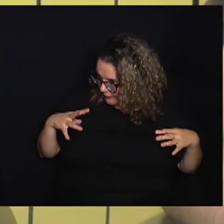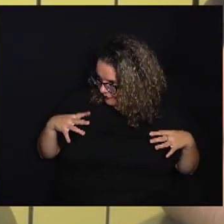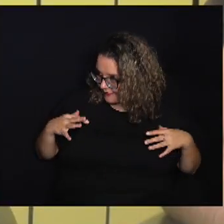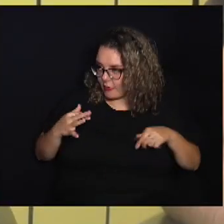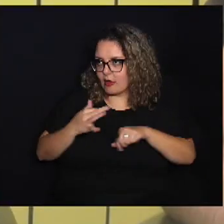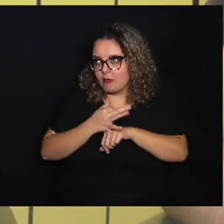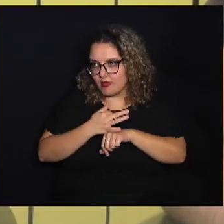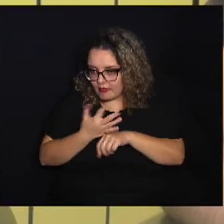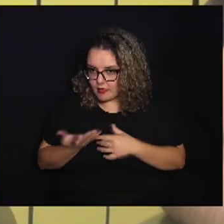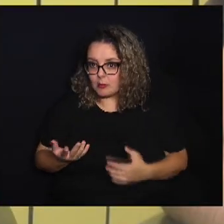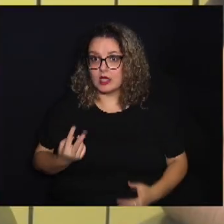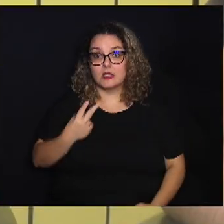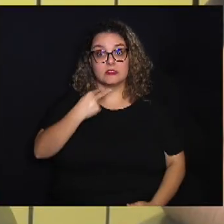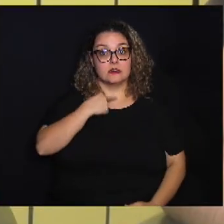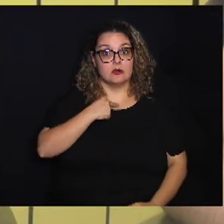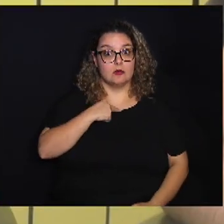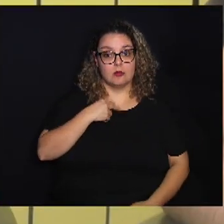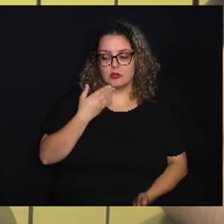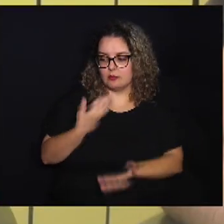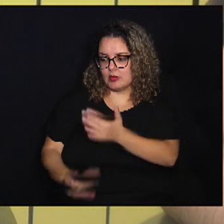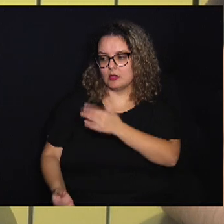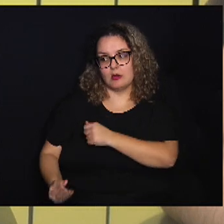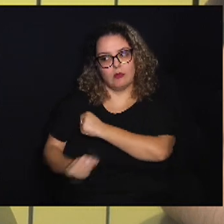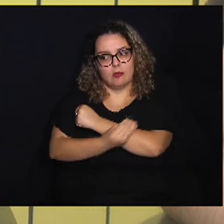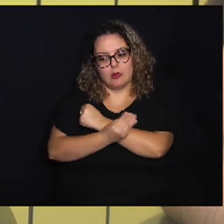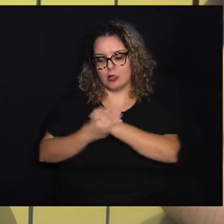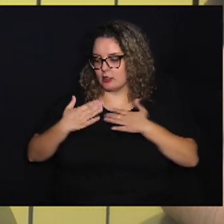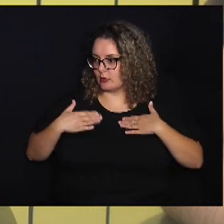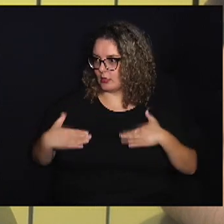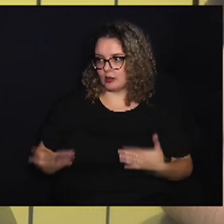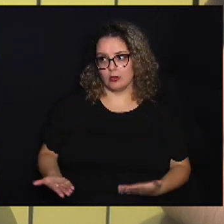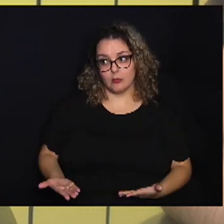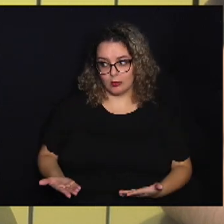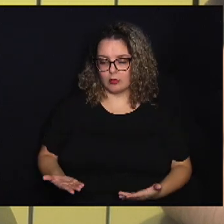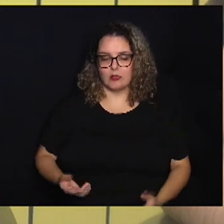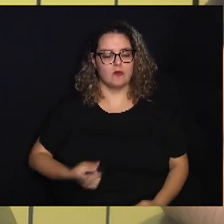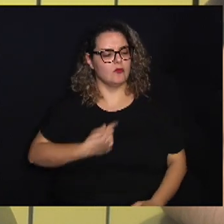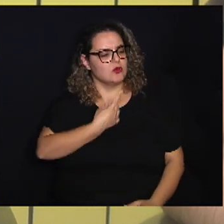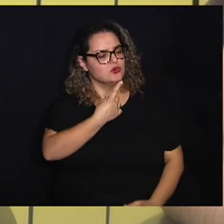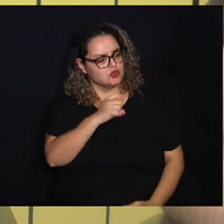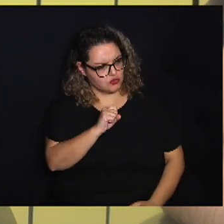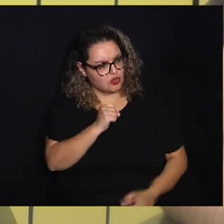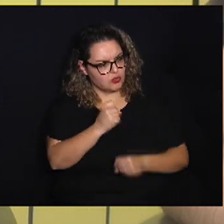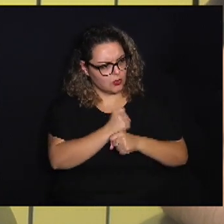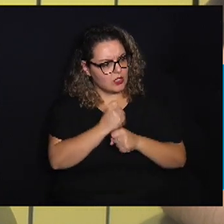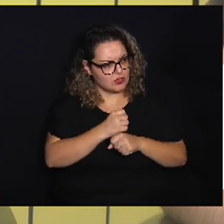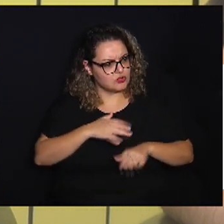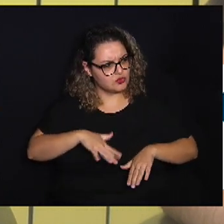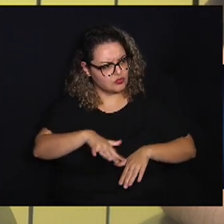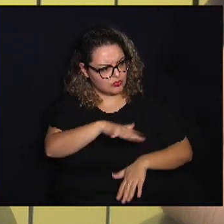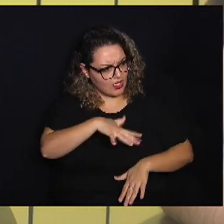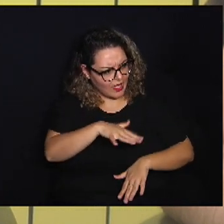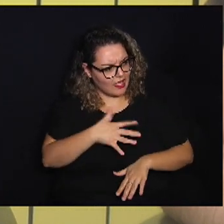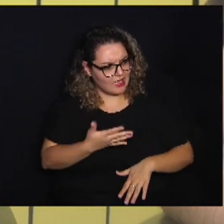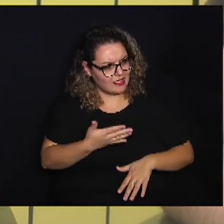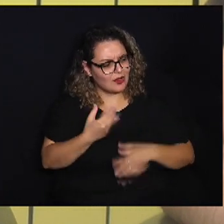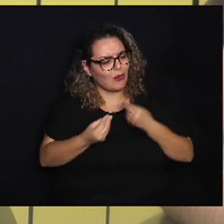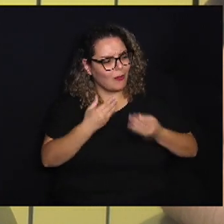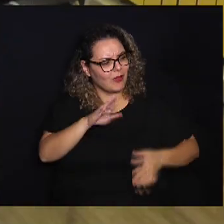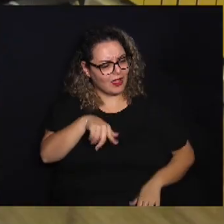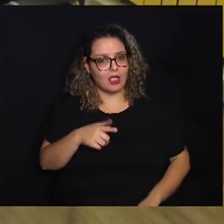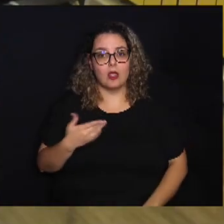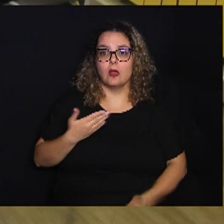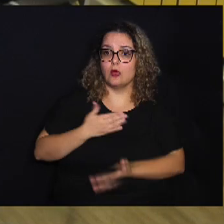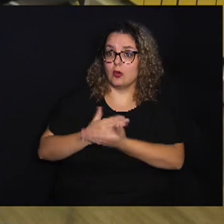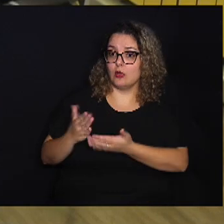descuidar do seu bem maior, que é o corpo. E como que foram? Foram 18 anos de carreira? Como que foi isso? Sim, eu comecei quando eu